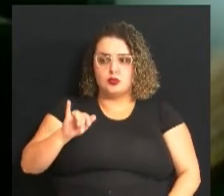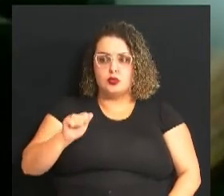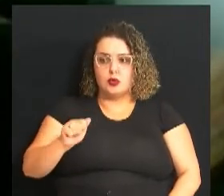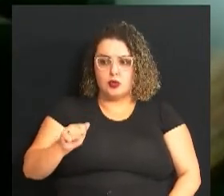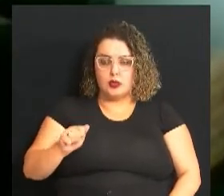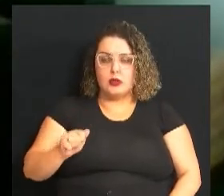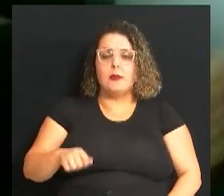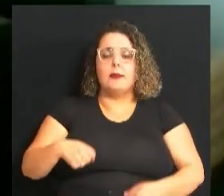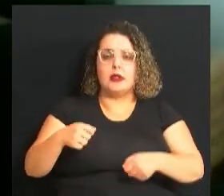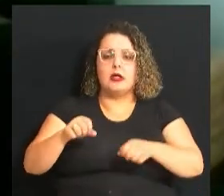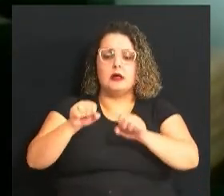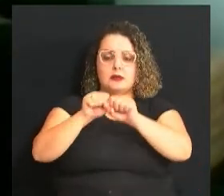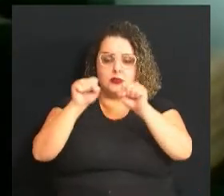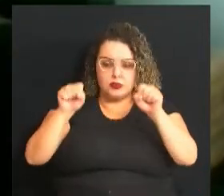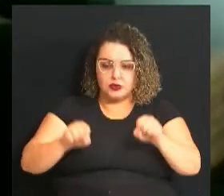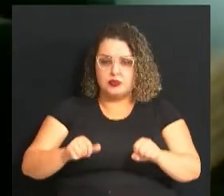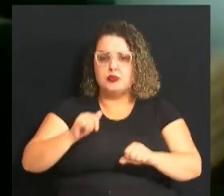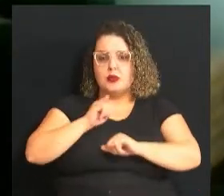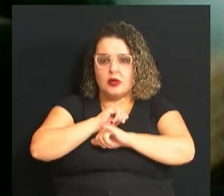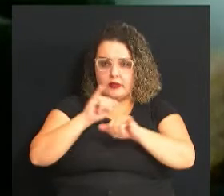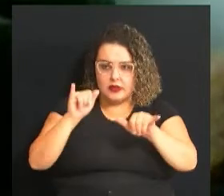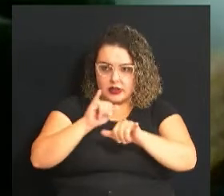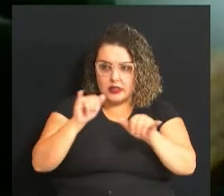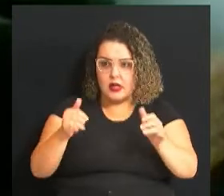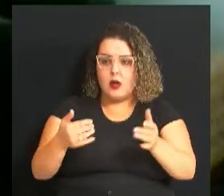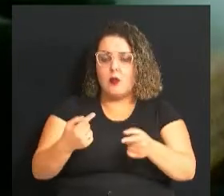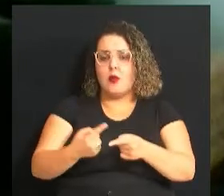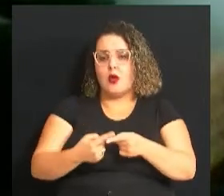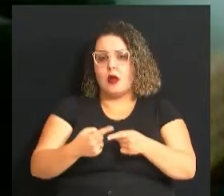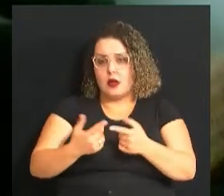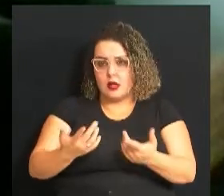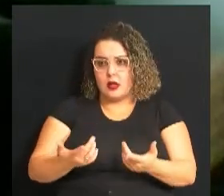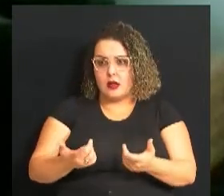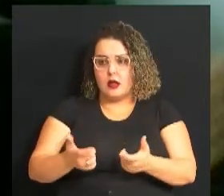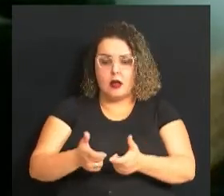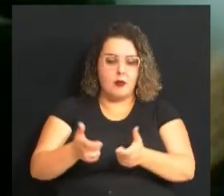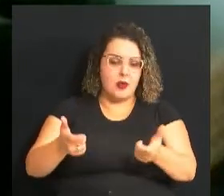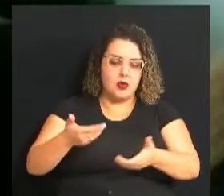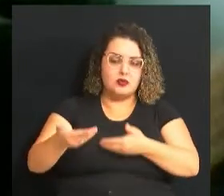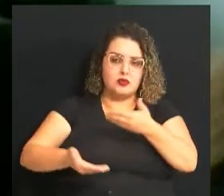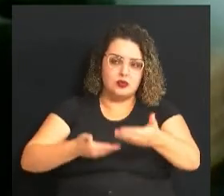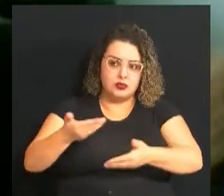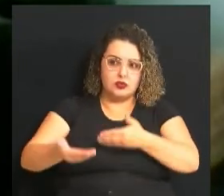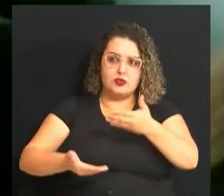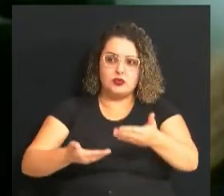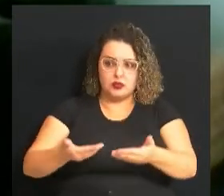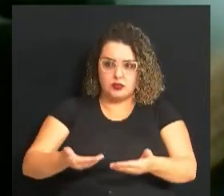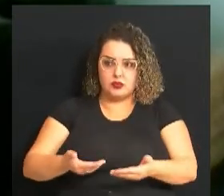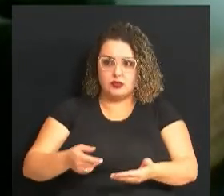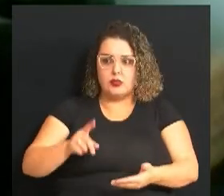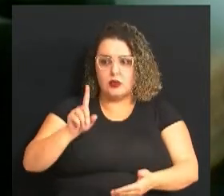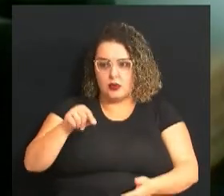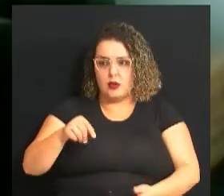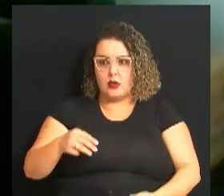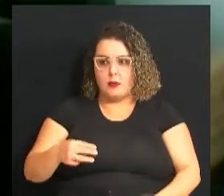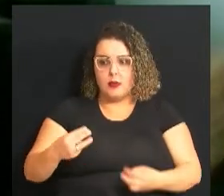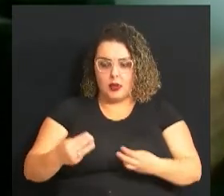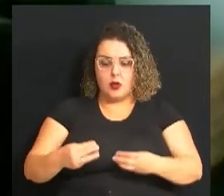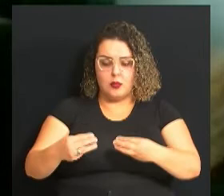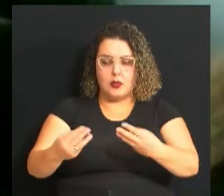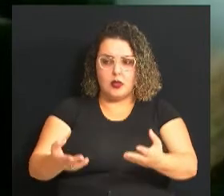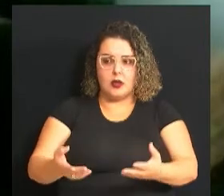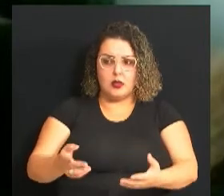avisar que está acontecendo, até porque muitos dos tratamentos são fornecidos pelo Ministério, como